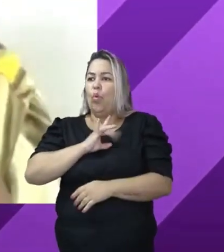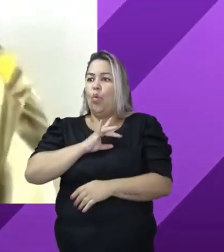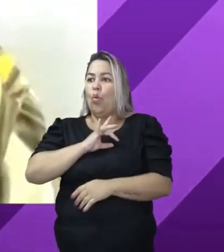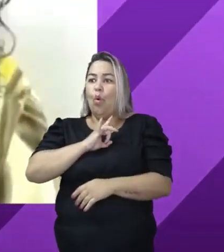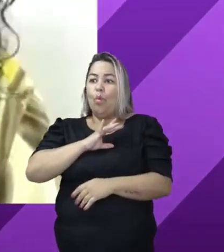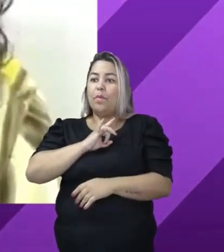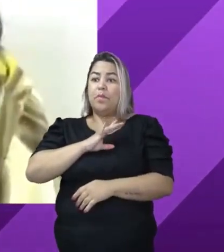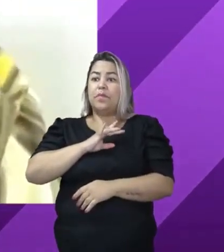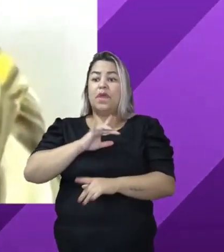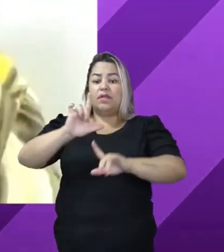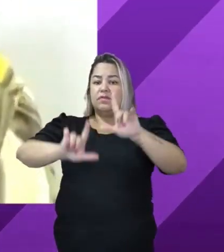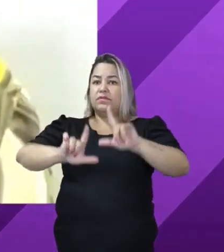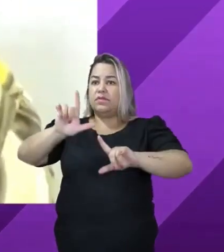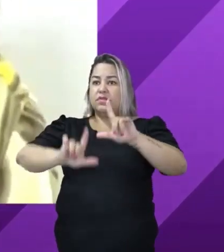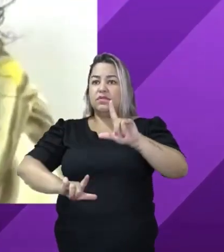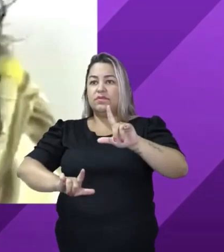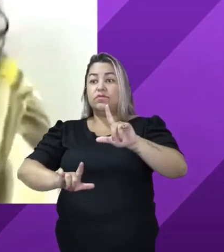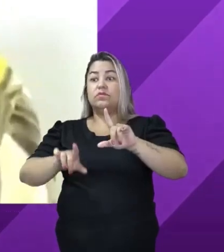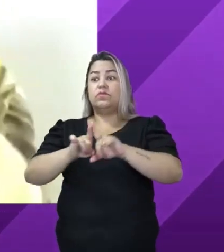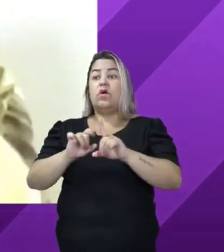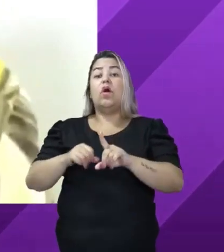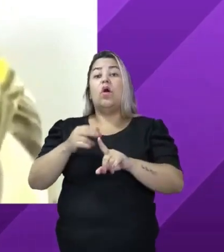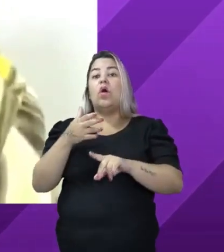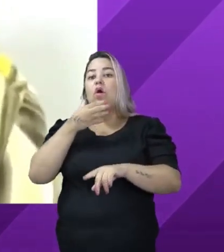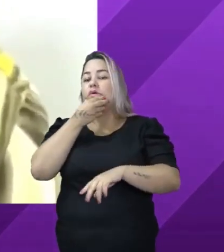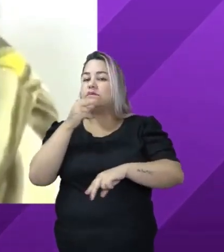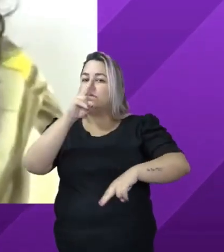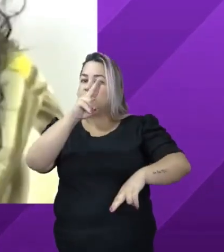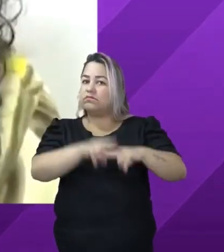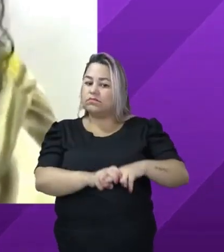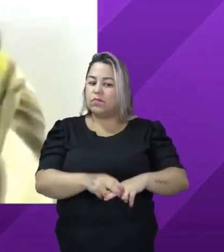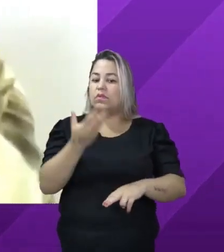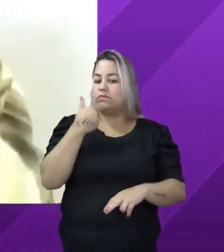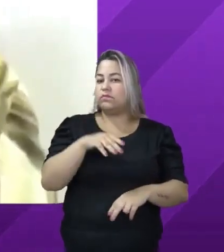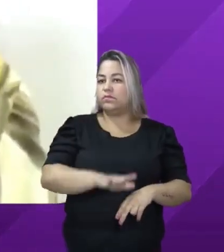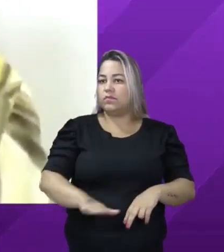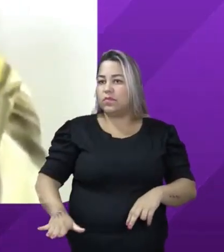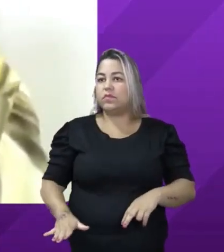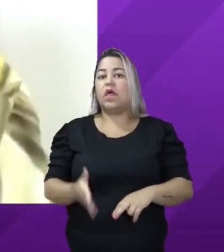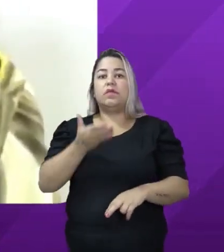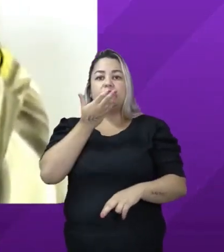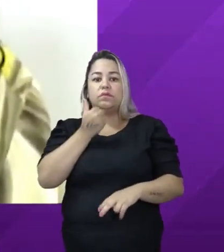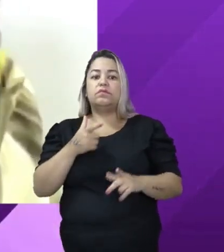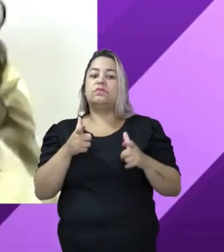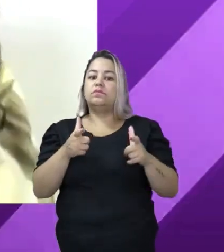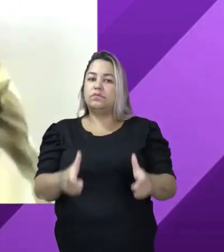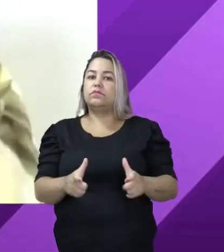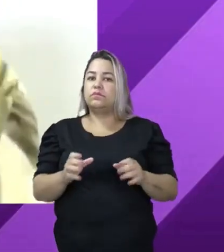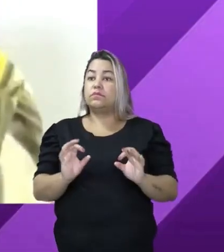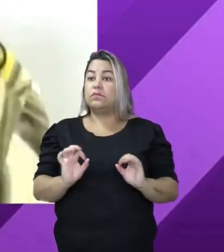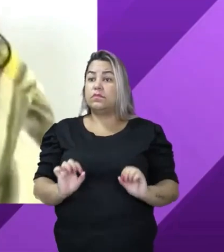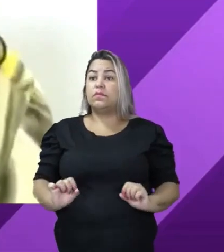Porque a TV tinha que estar na altura que ele queria, os meninos sentados onde ele queria, a comida no lugar que ele queria. Vocês